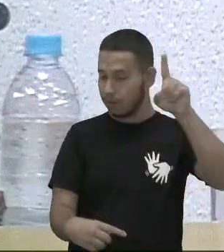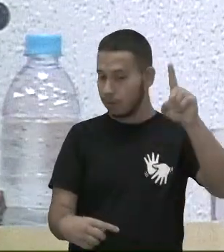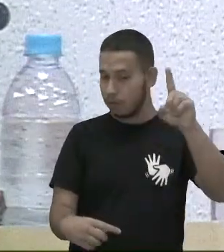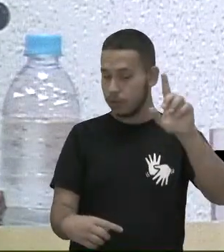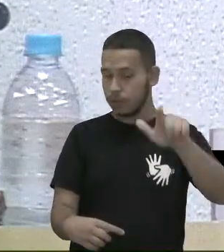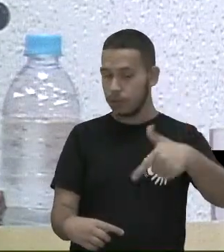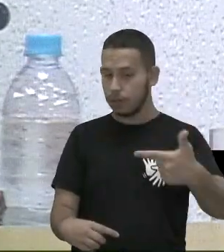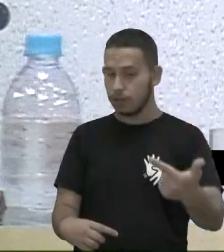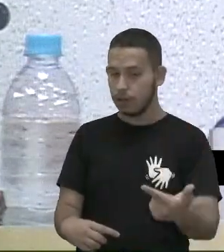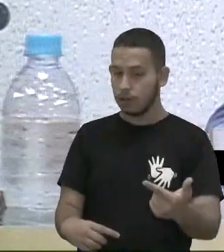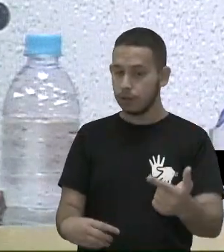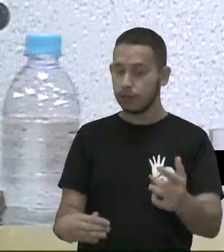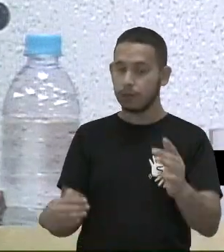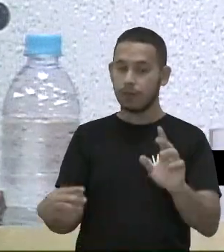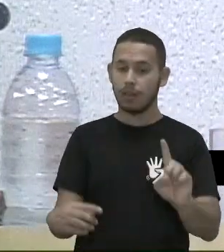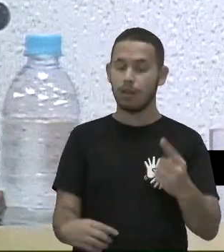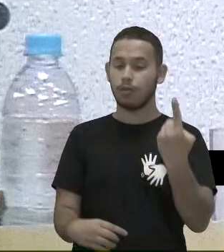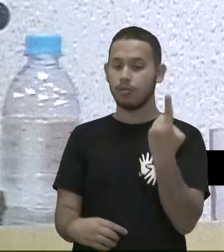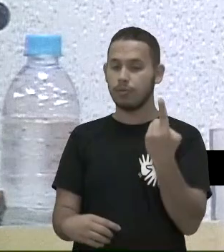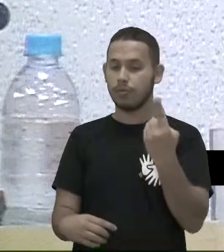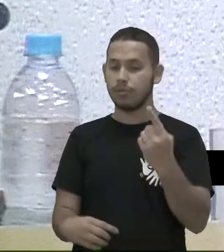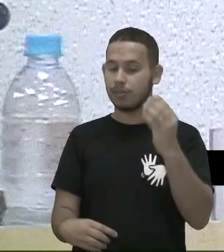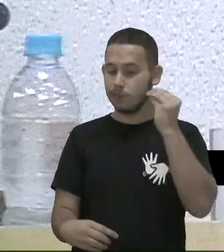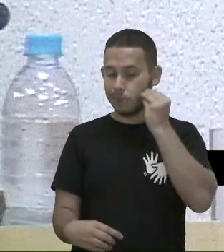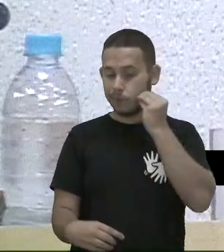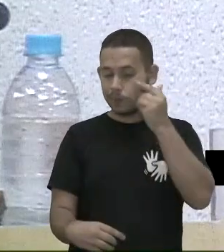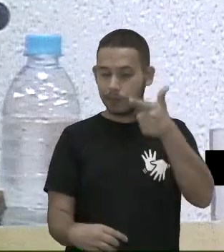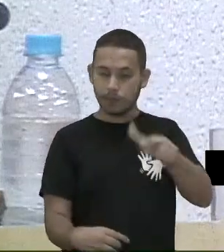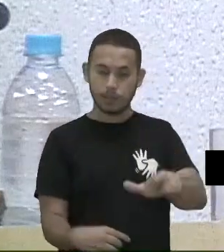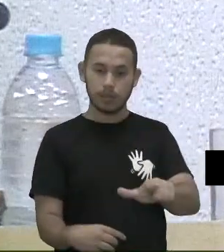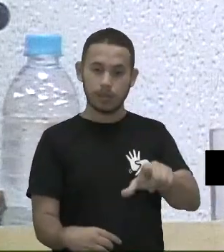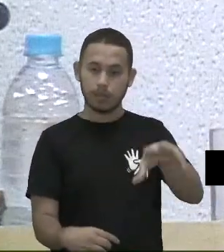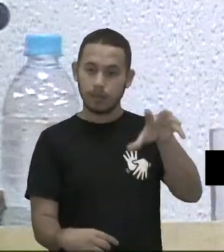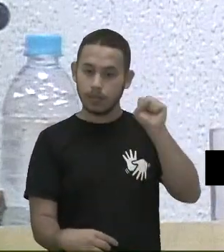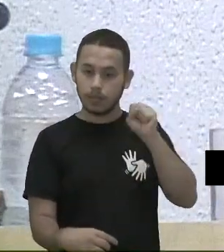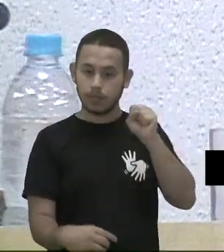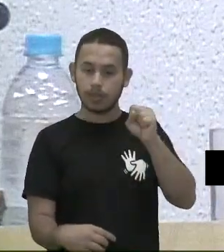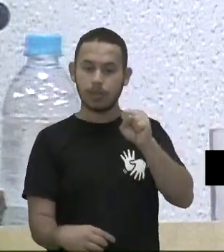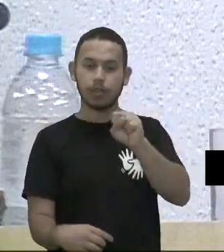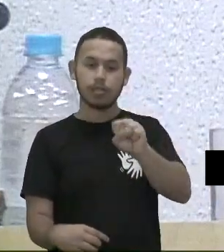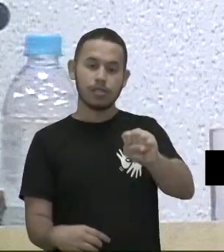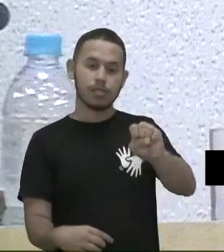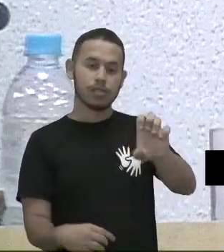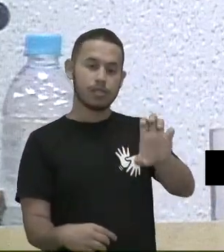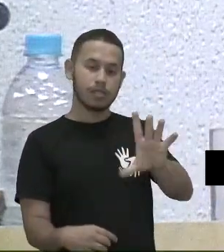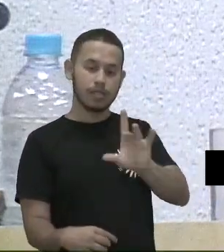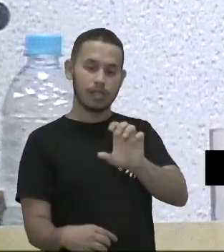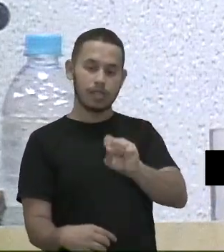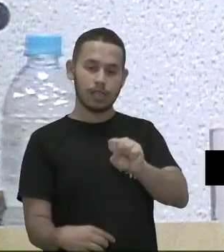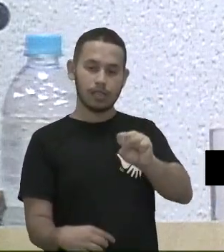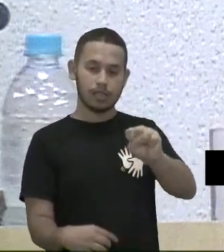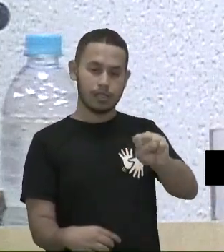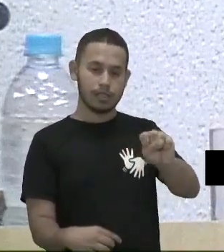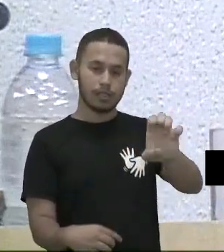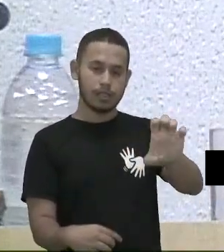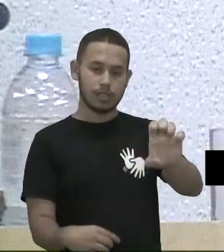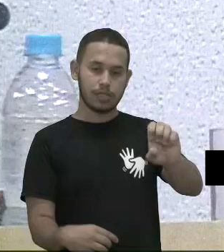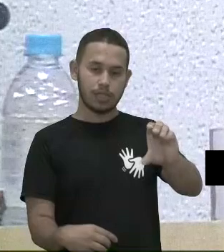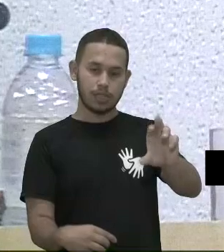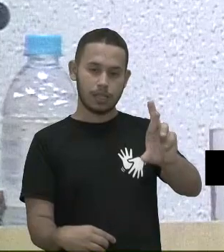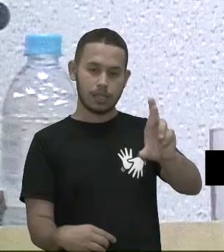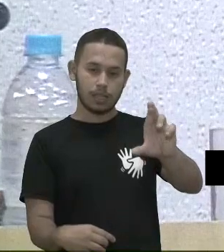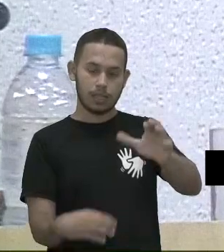pela última vez, mais uma tentativa de ouvir o então secretário de saúde, Dr. Mário Celso